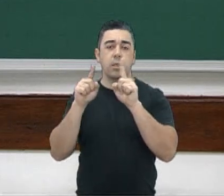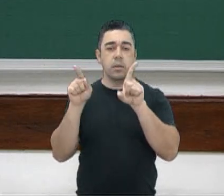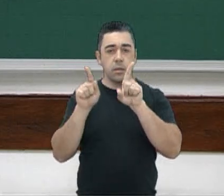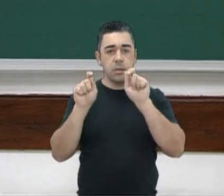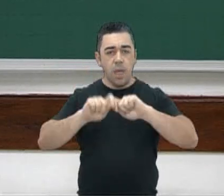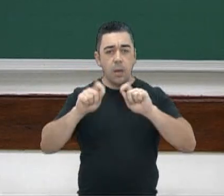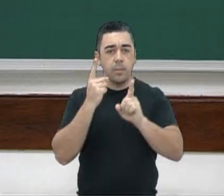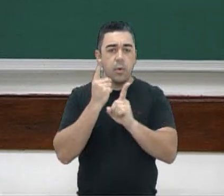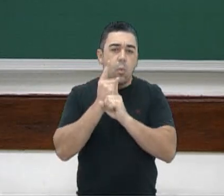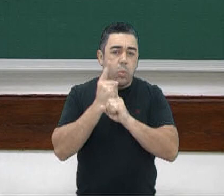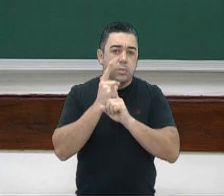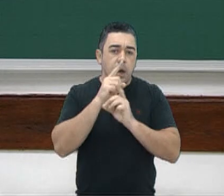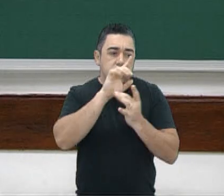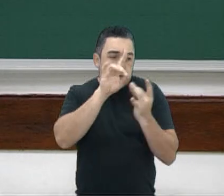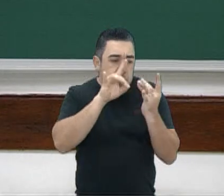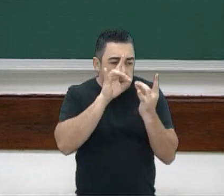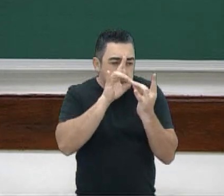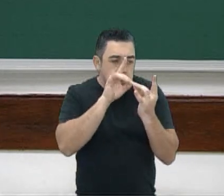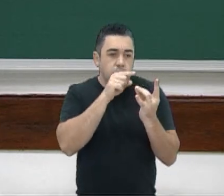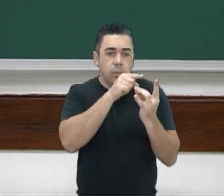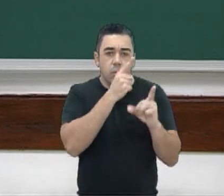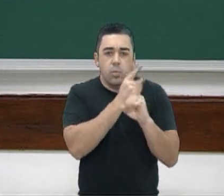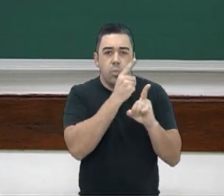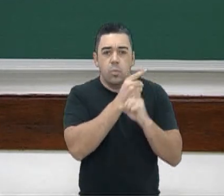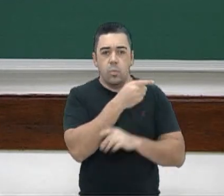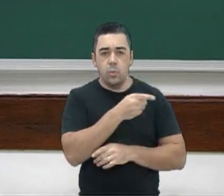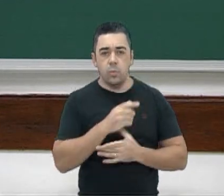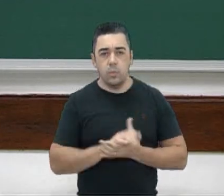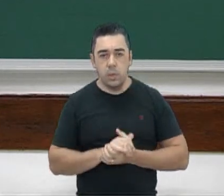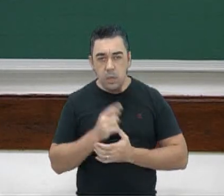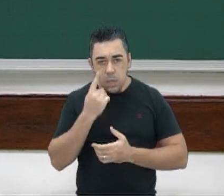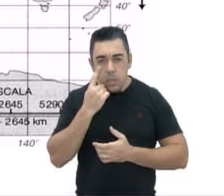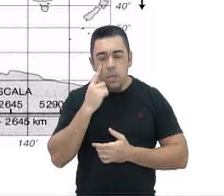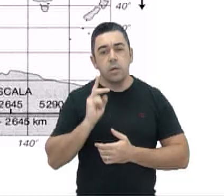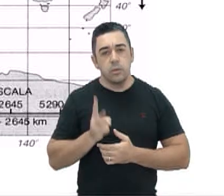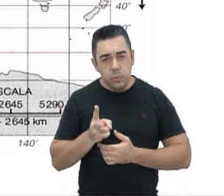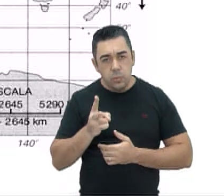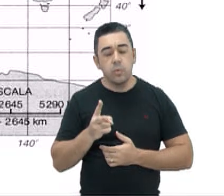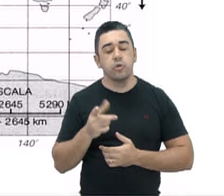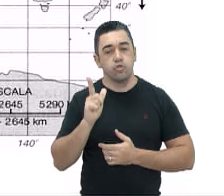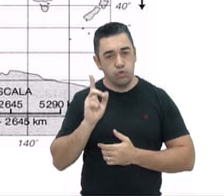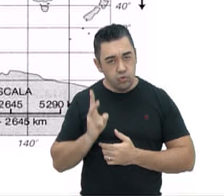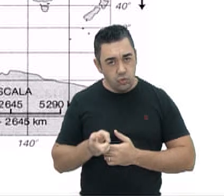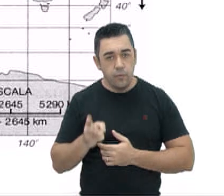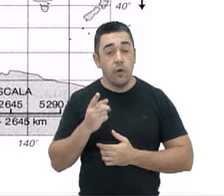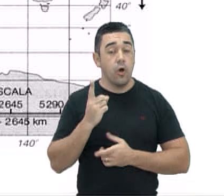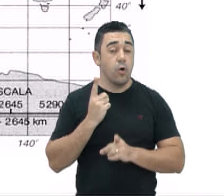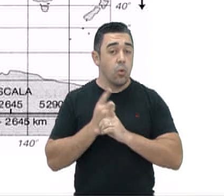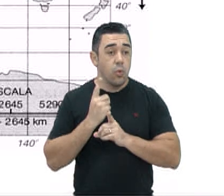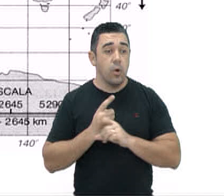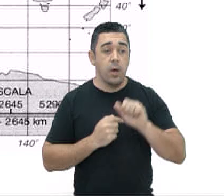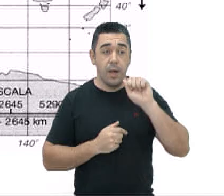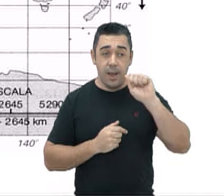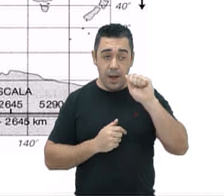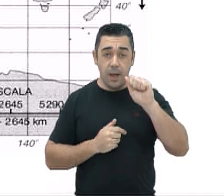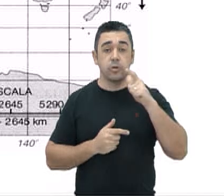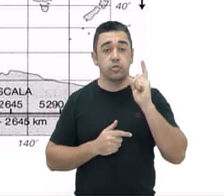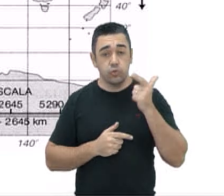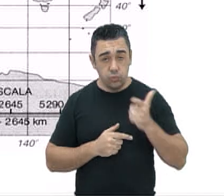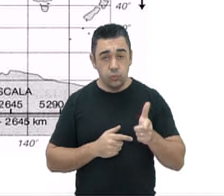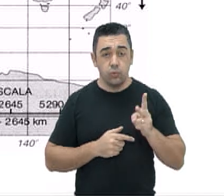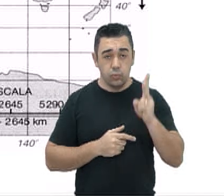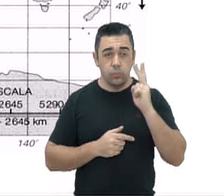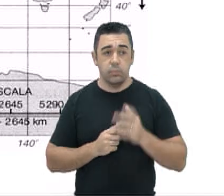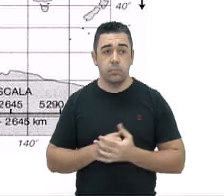a localização de um ponto específico na superfície terrestre. Observe novamente o planisfério e localize o ponto A